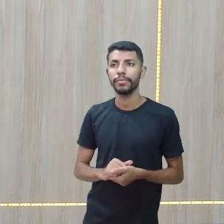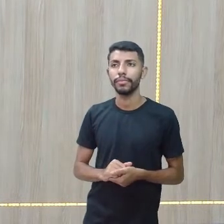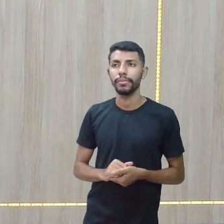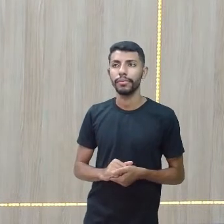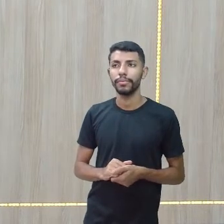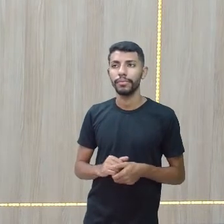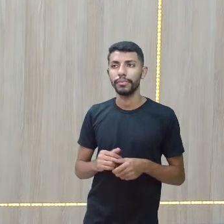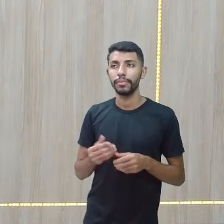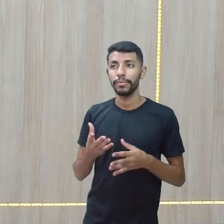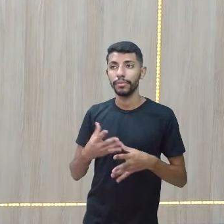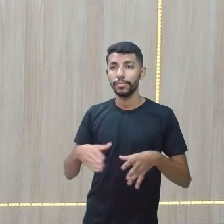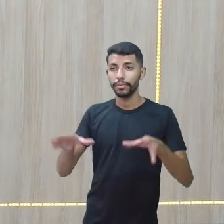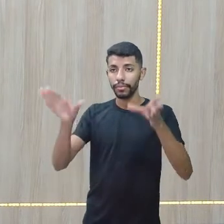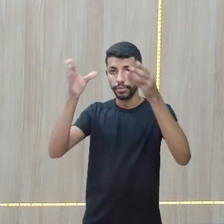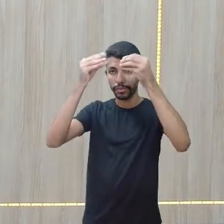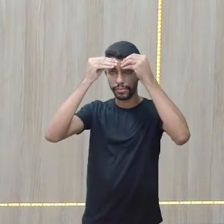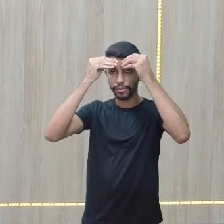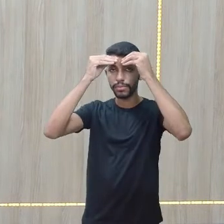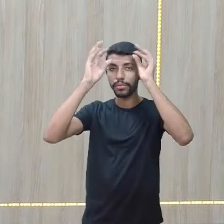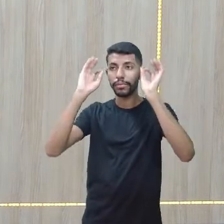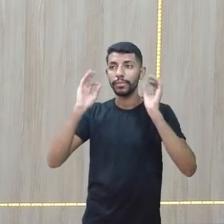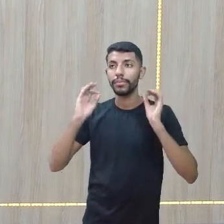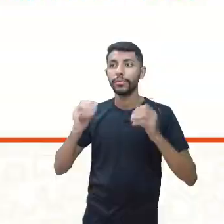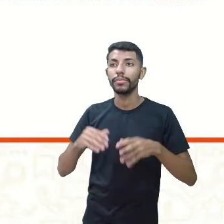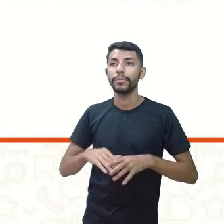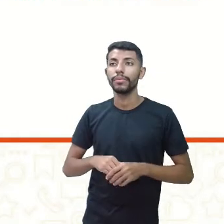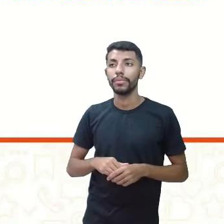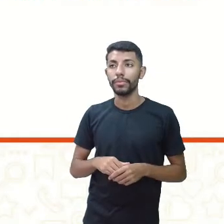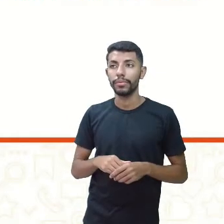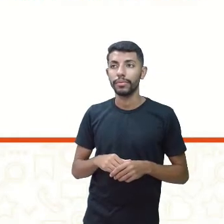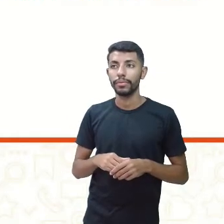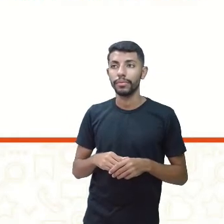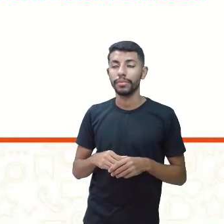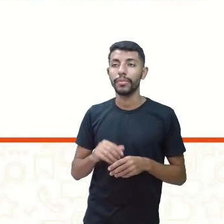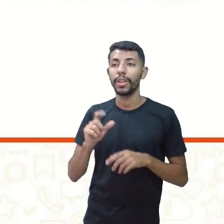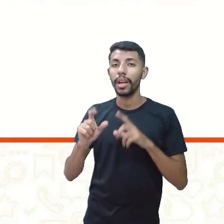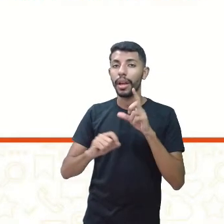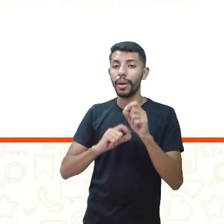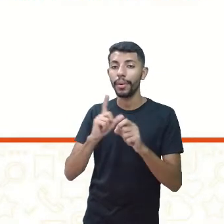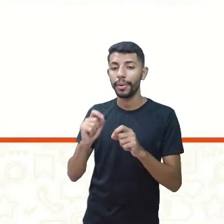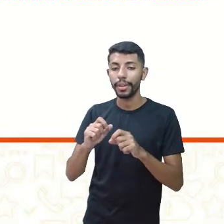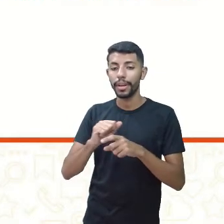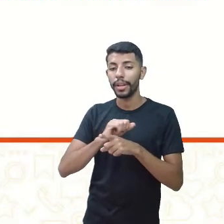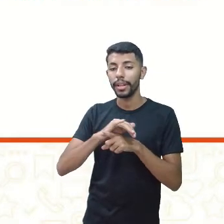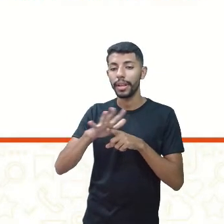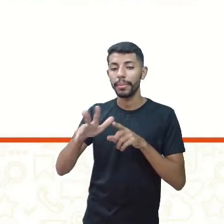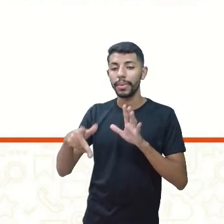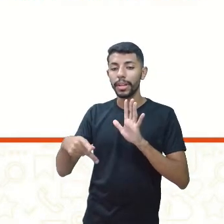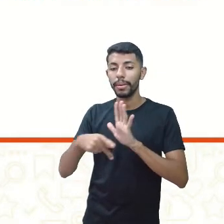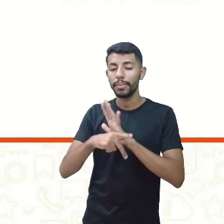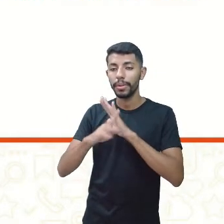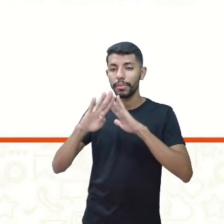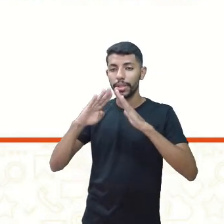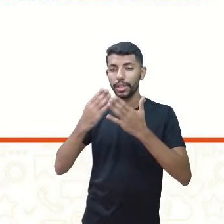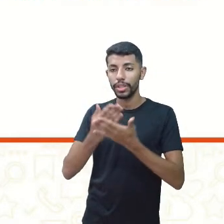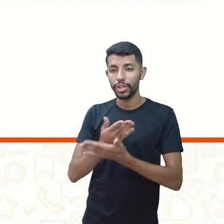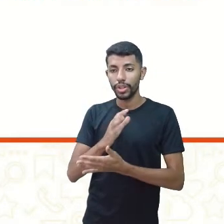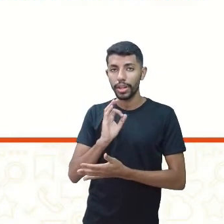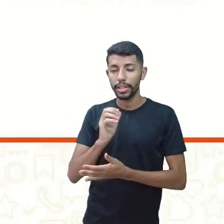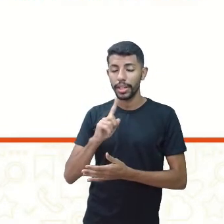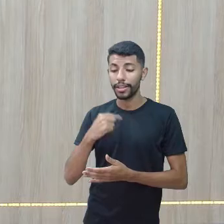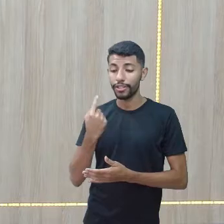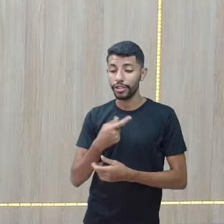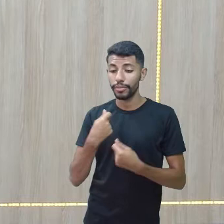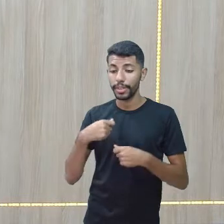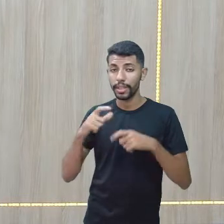A aquisição de conhecimentos, né? A gente sabe que é uma demanda da escola, a gente precisa desenvolver